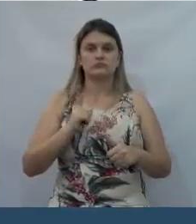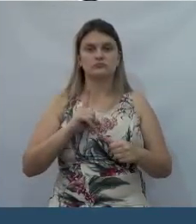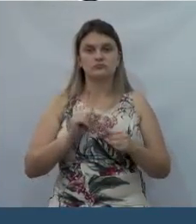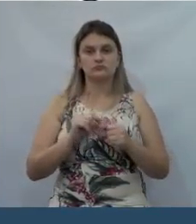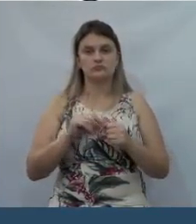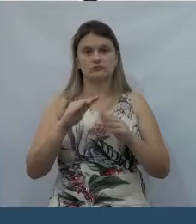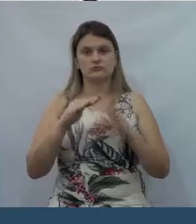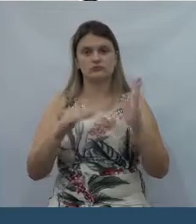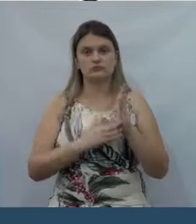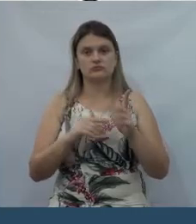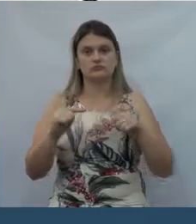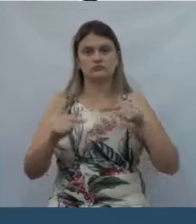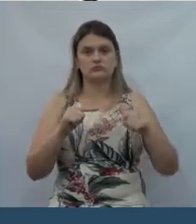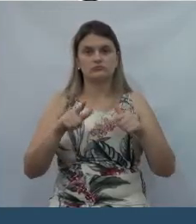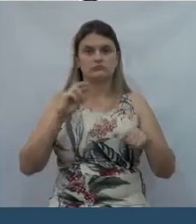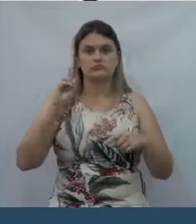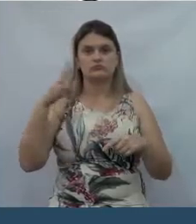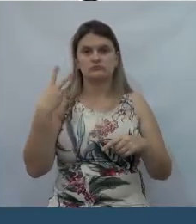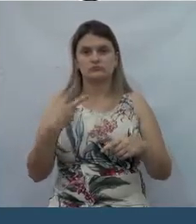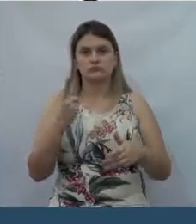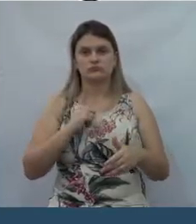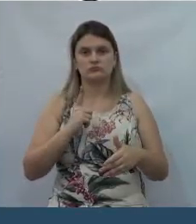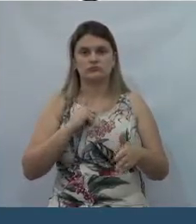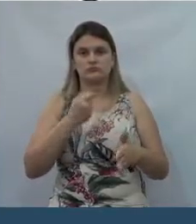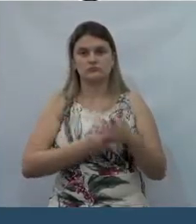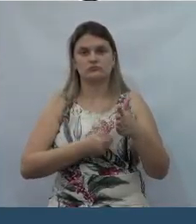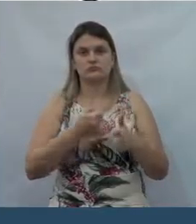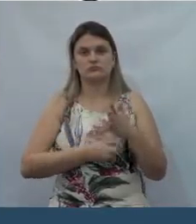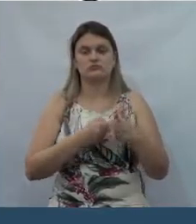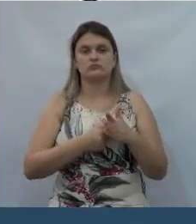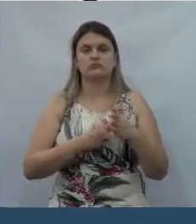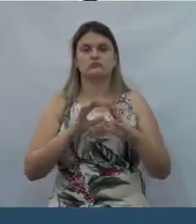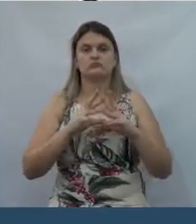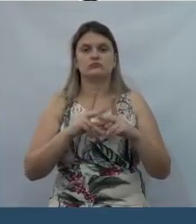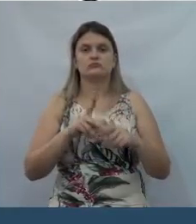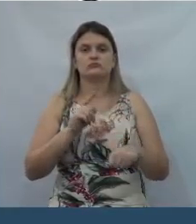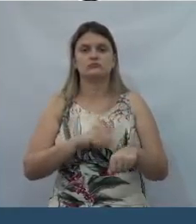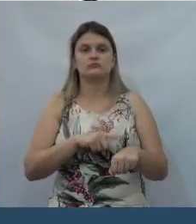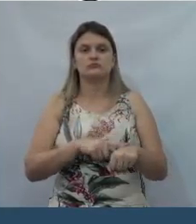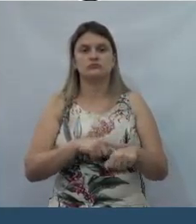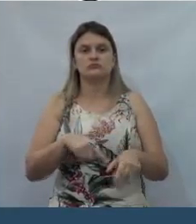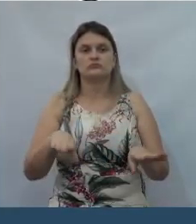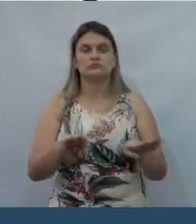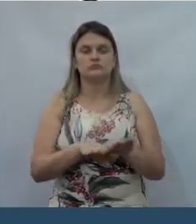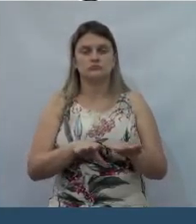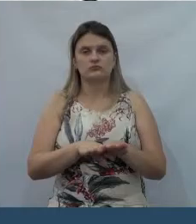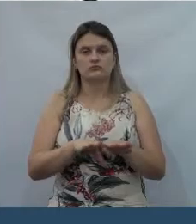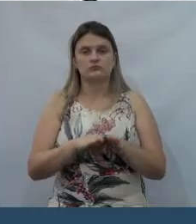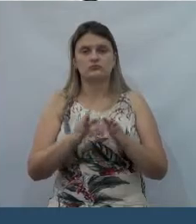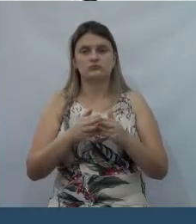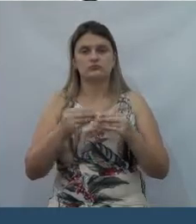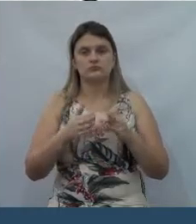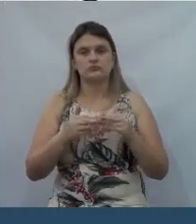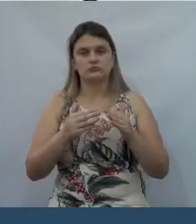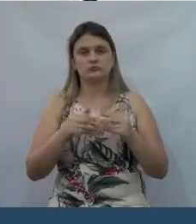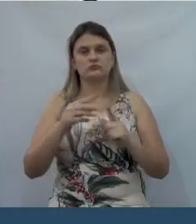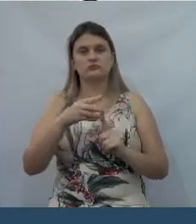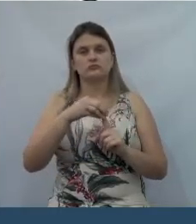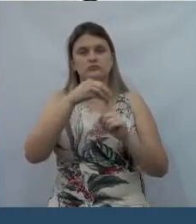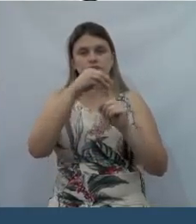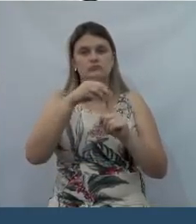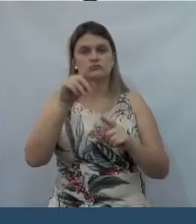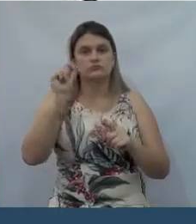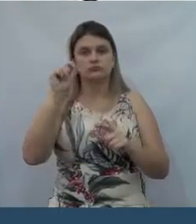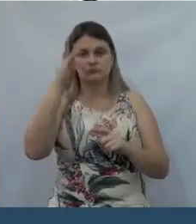trabalho aí, que os vereadores estão cobrando a todo minuto. Assim como também pedidos nossos, principalmente daqueles